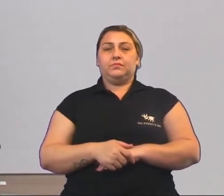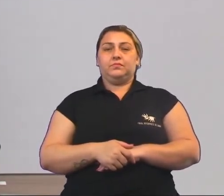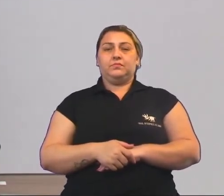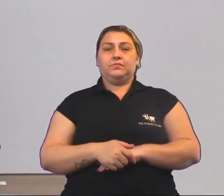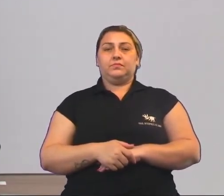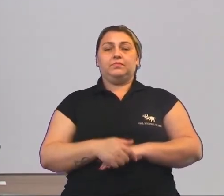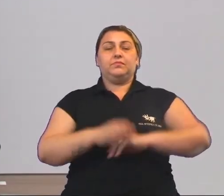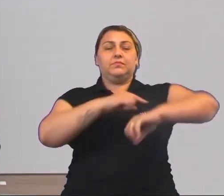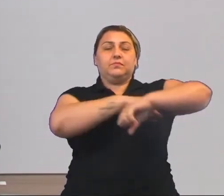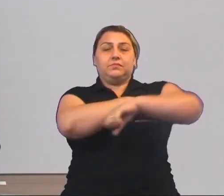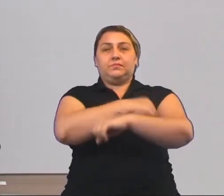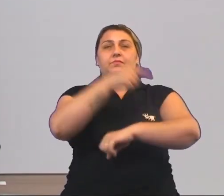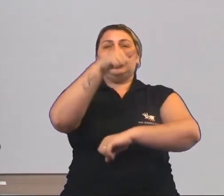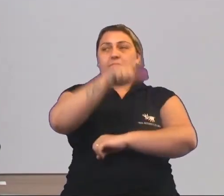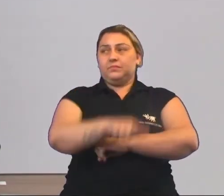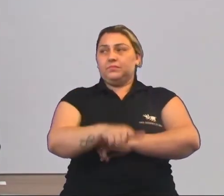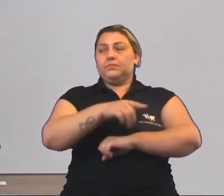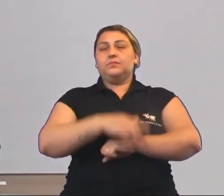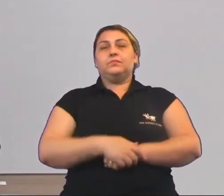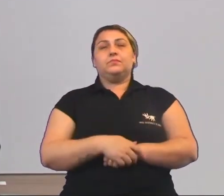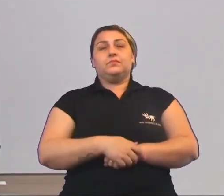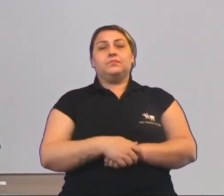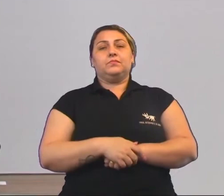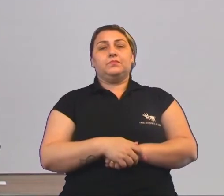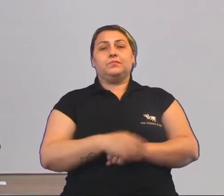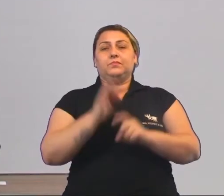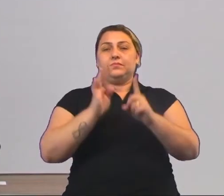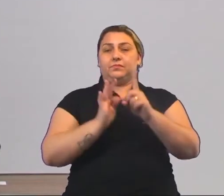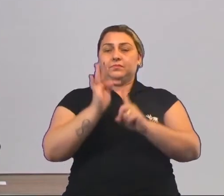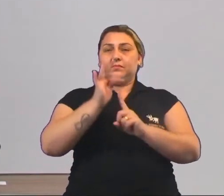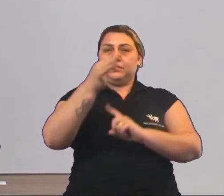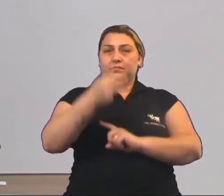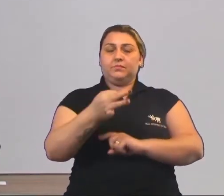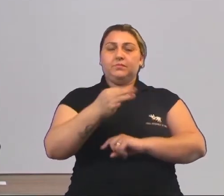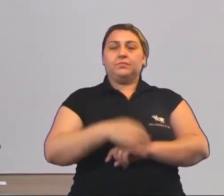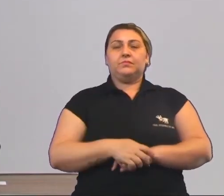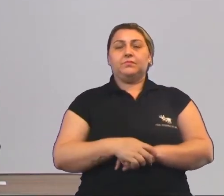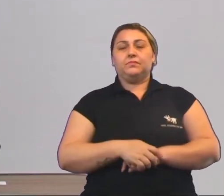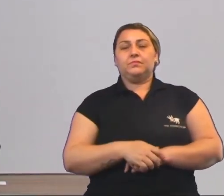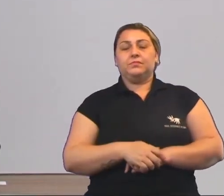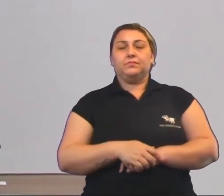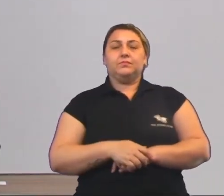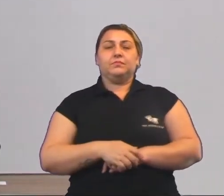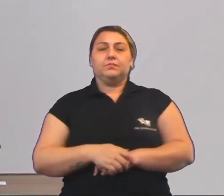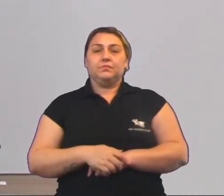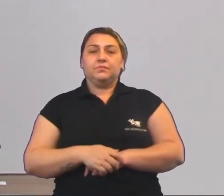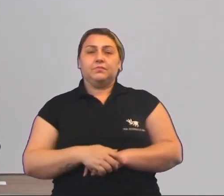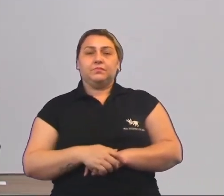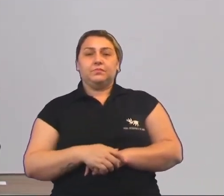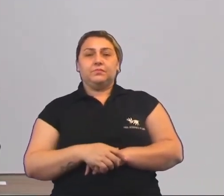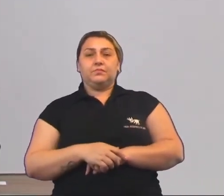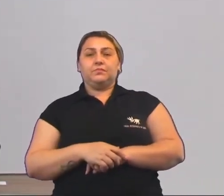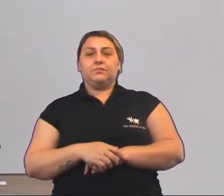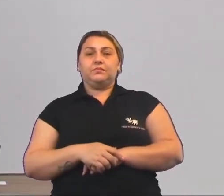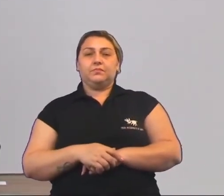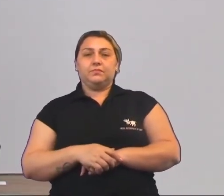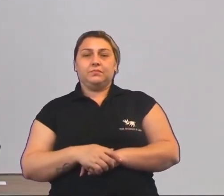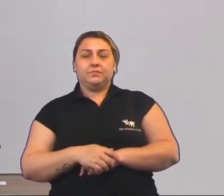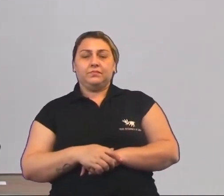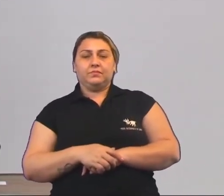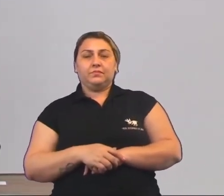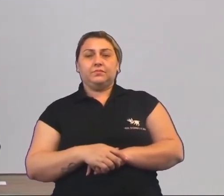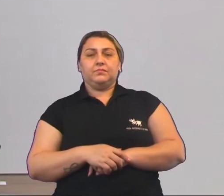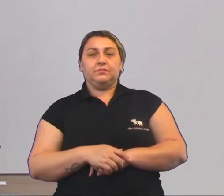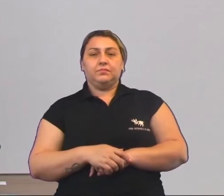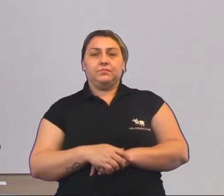vai verificar novamente a sua temperatura, certo? Então, vamos a uma